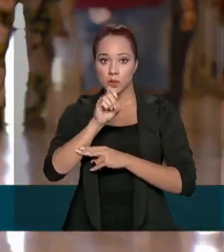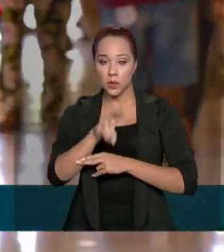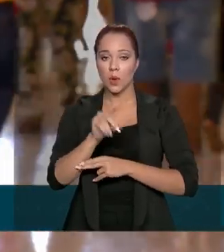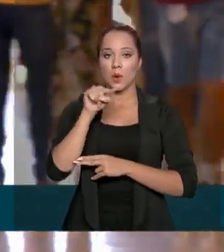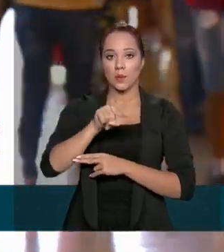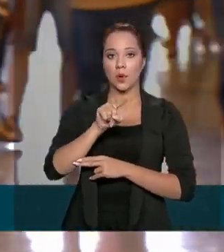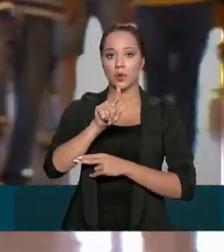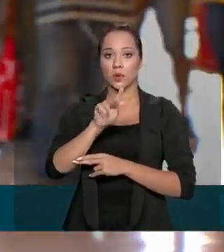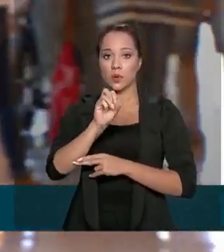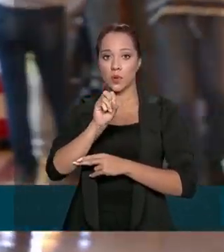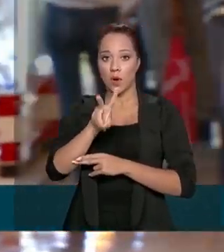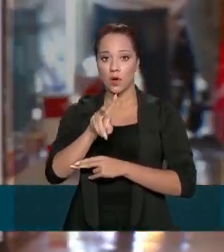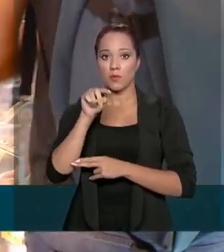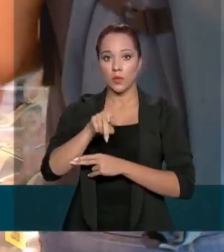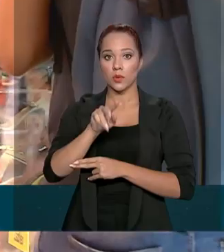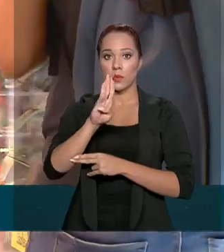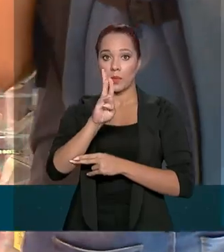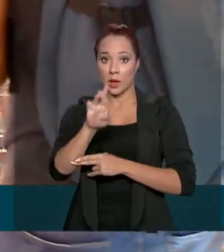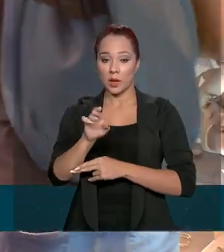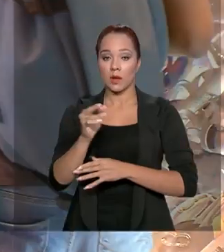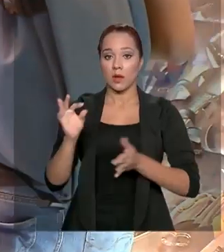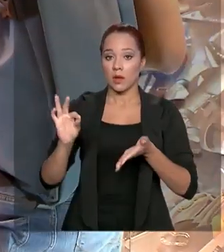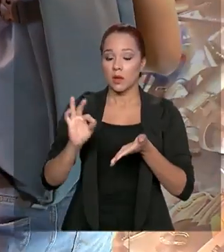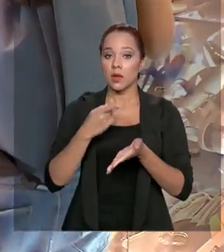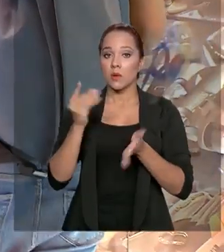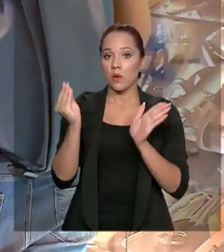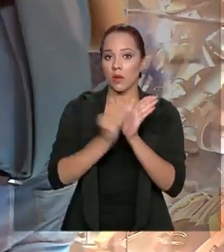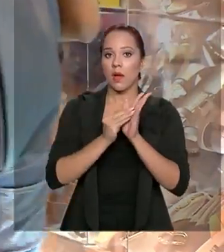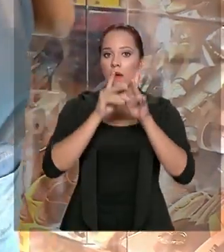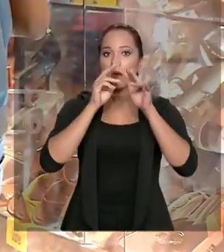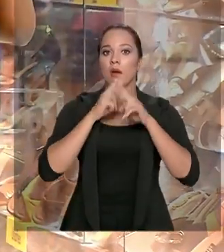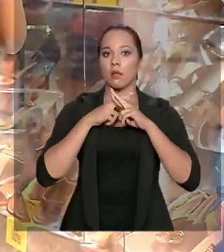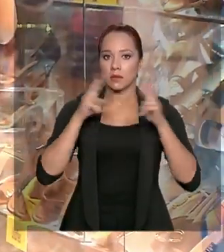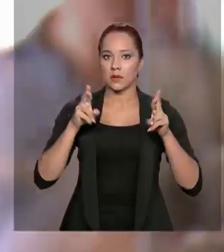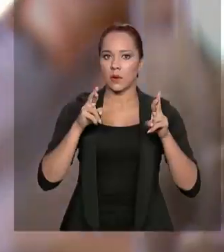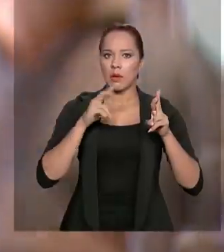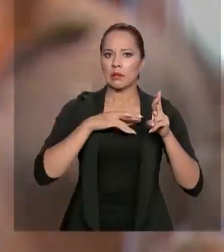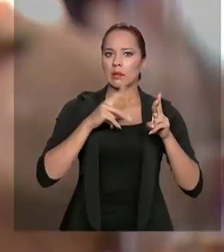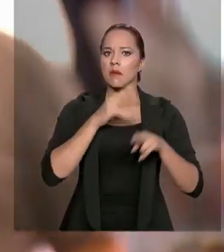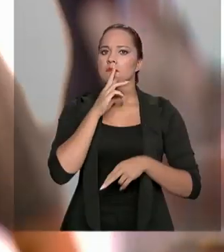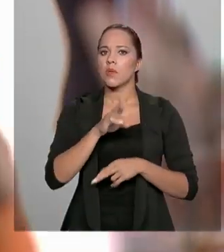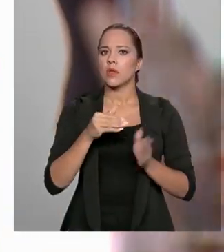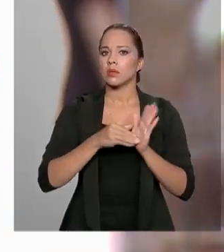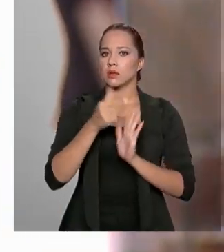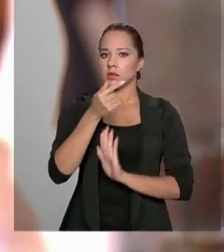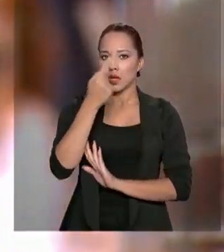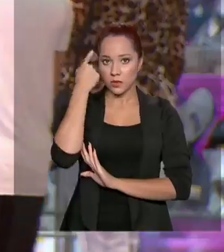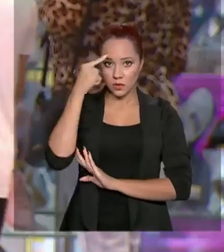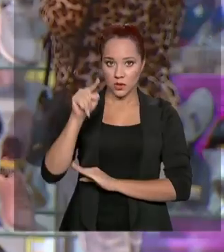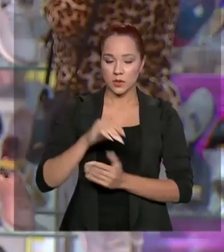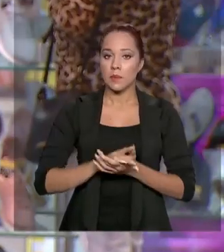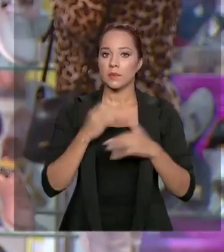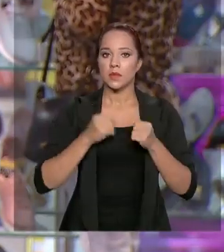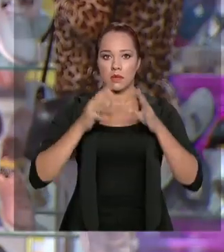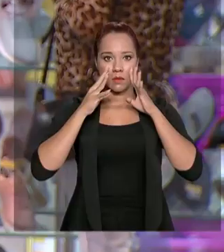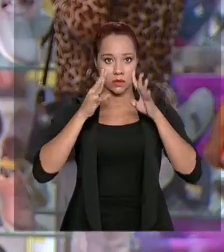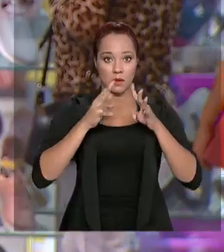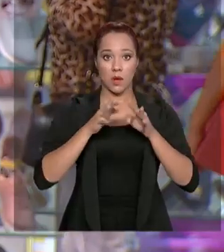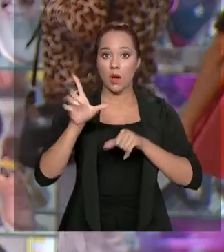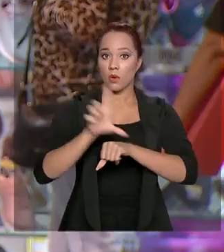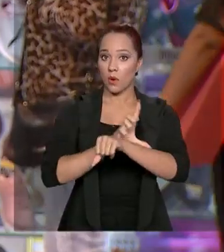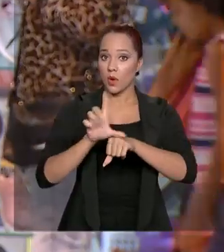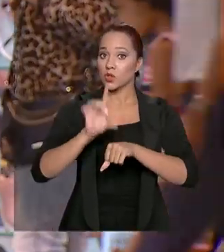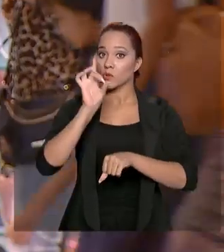e registrar a reclamação. A solução costuma vir em até 7 dias, mas é preciso ficar atento. O lojista